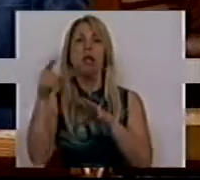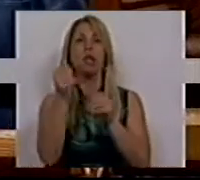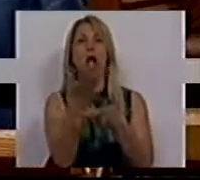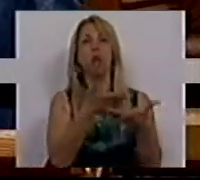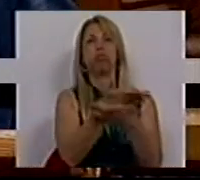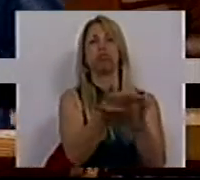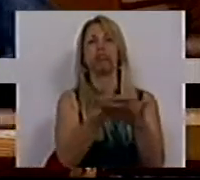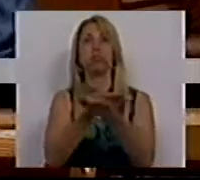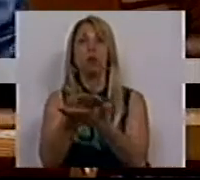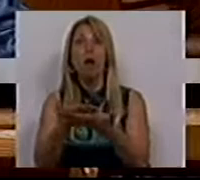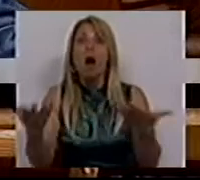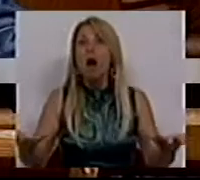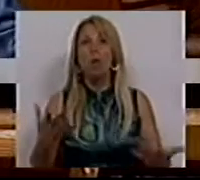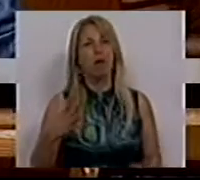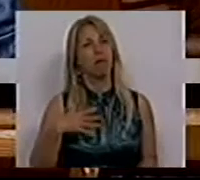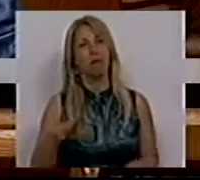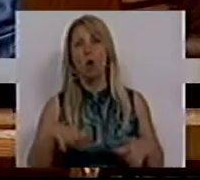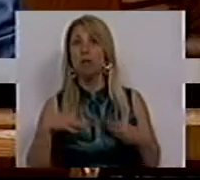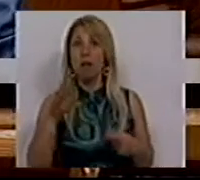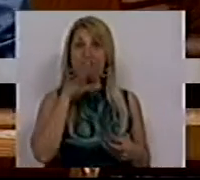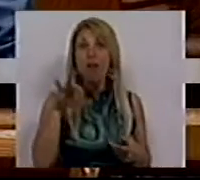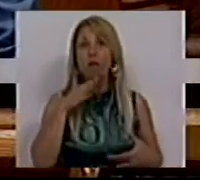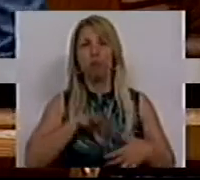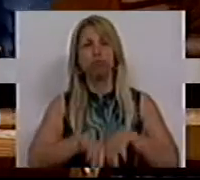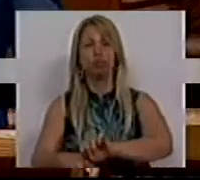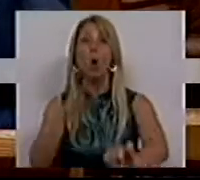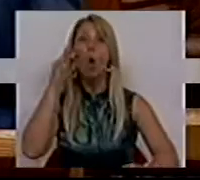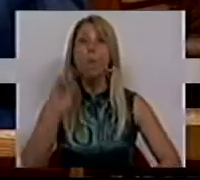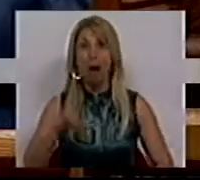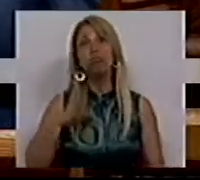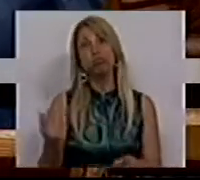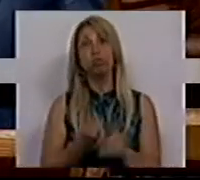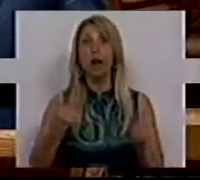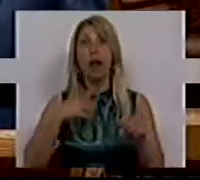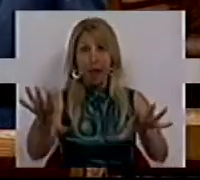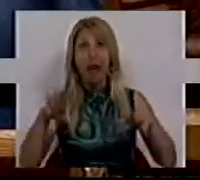família destruir aquele banco, porque o saqueou, que sejam os dinheiros de todos nós a pagar esse